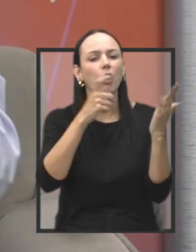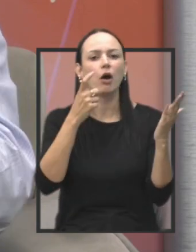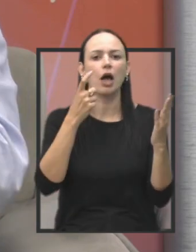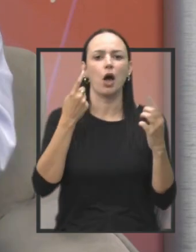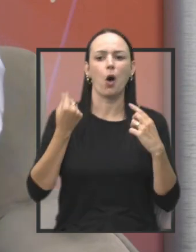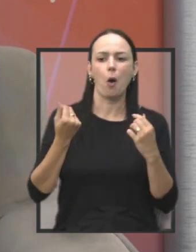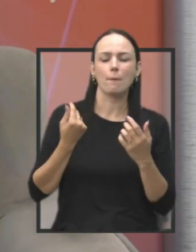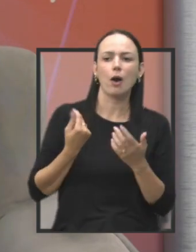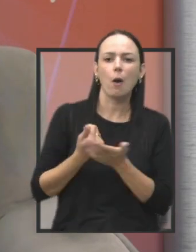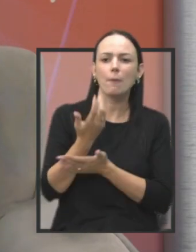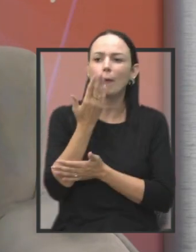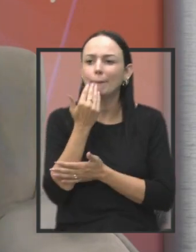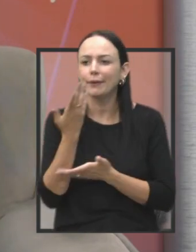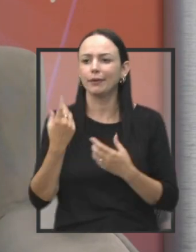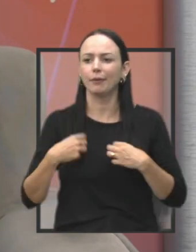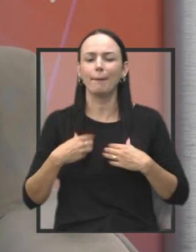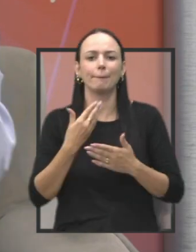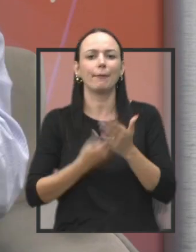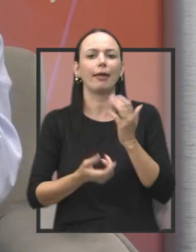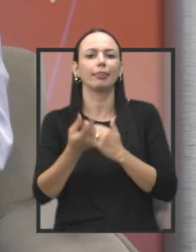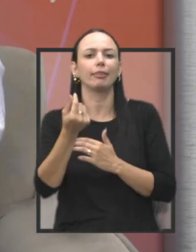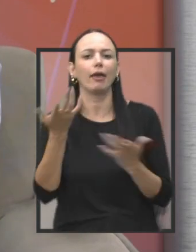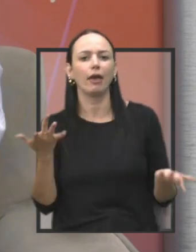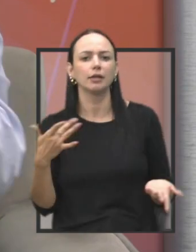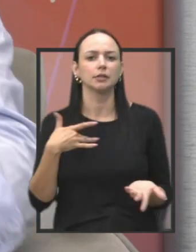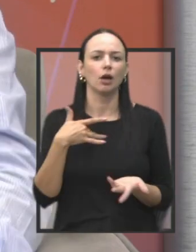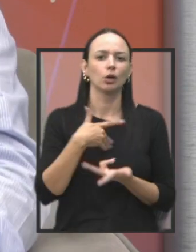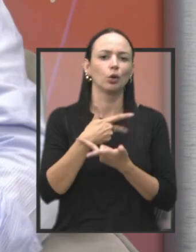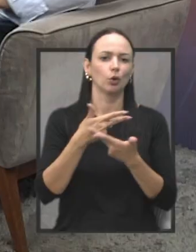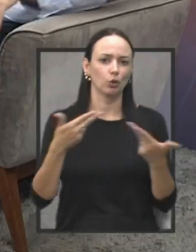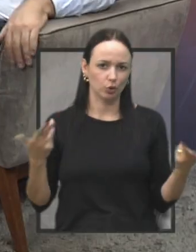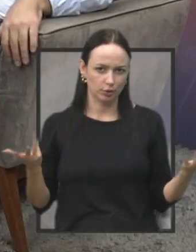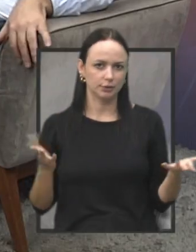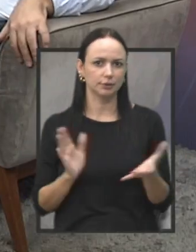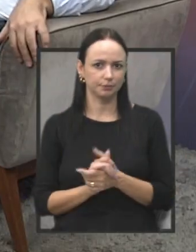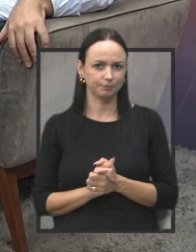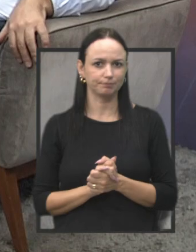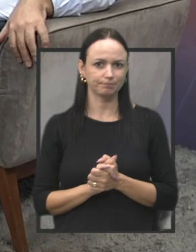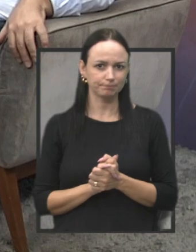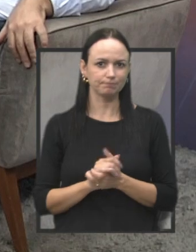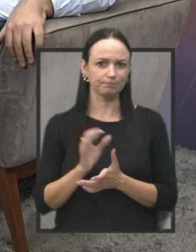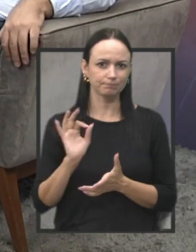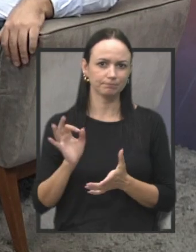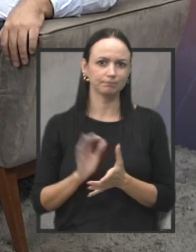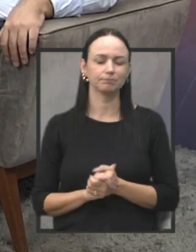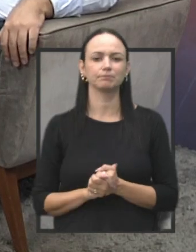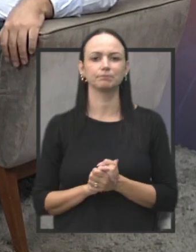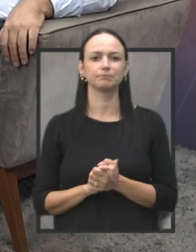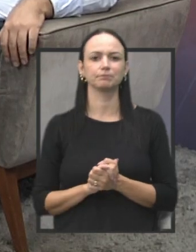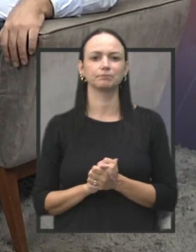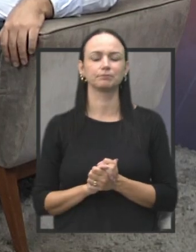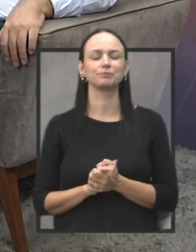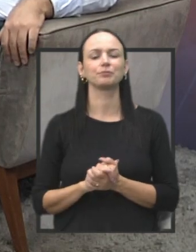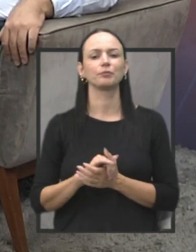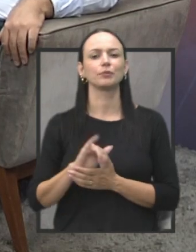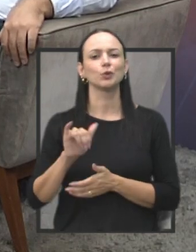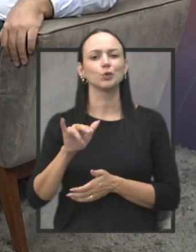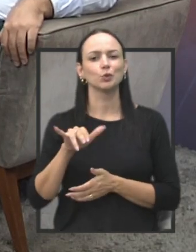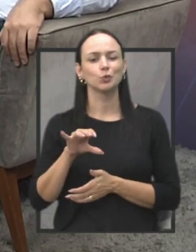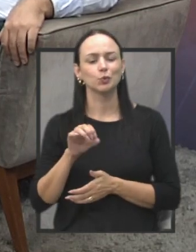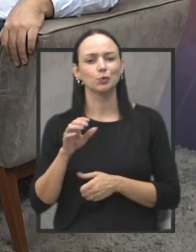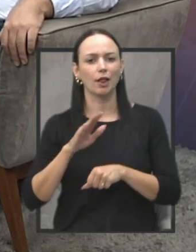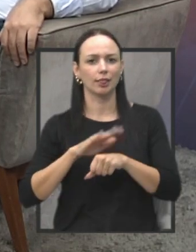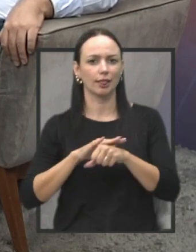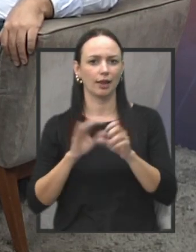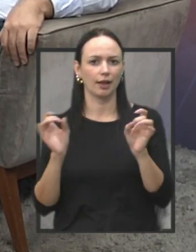pessoa vestir, para a pessoa saúde, no etc. Dia a dia, com certeza, faz falta. Júnior, infelizmente o nosso tempo está